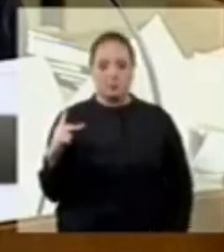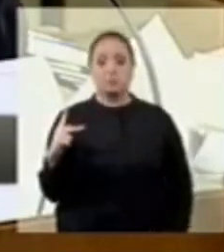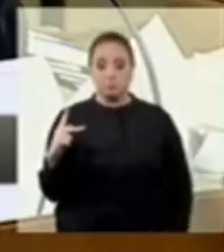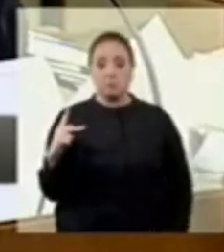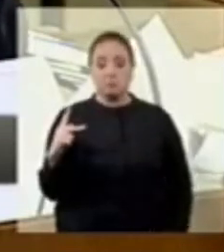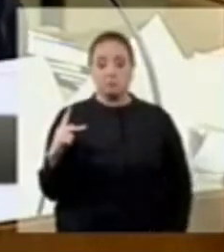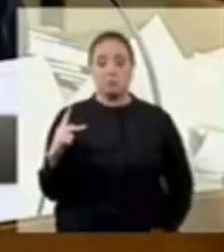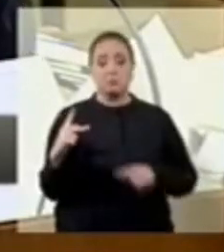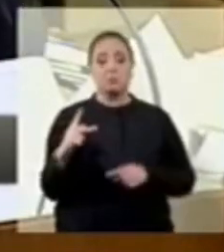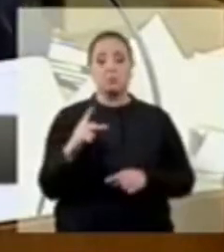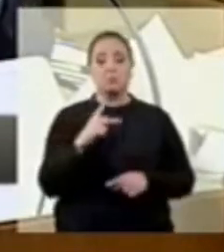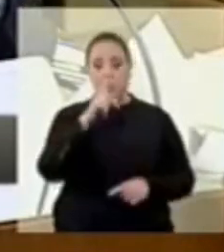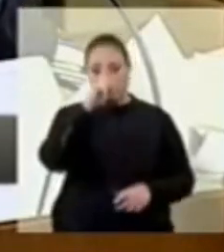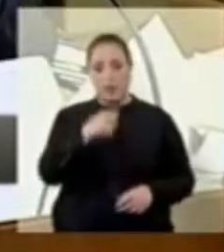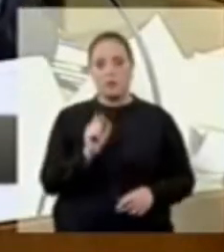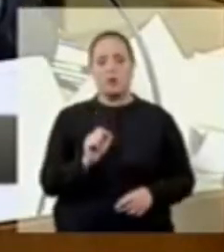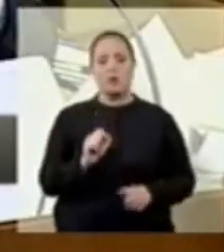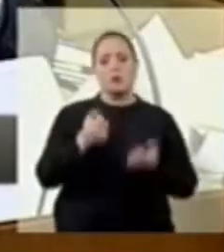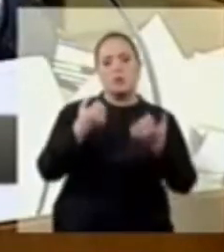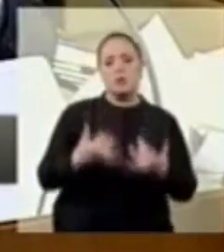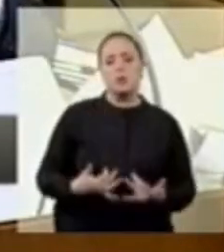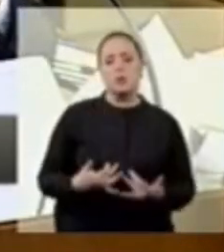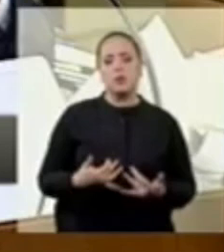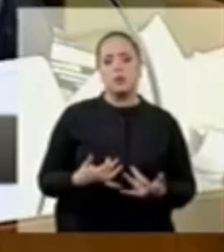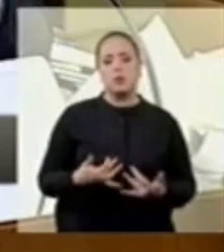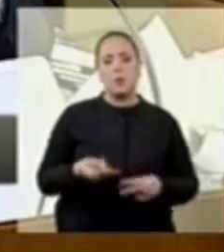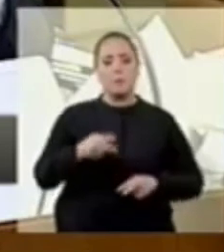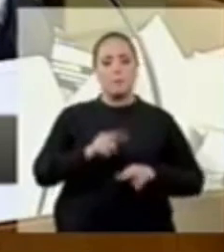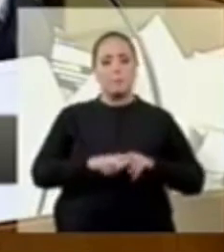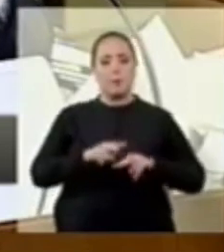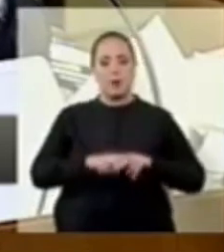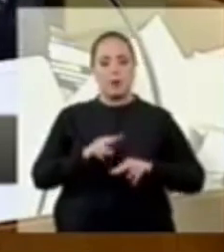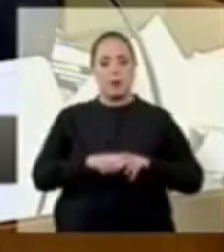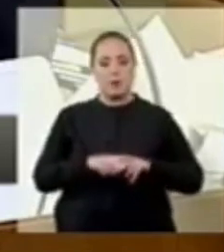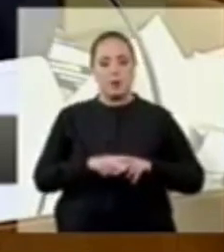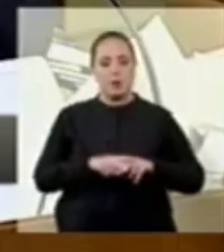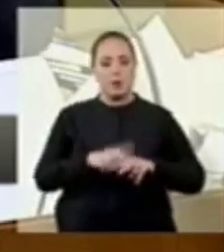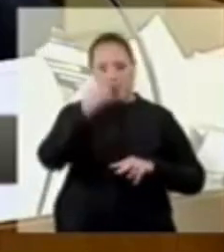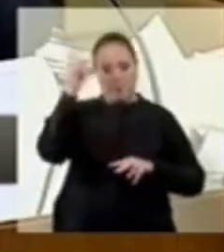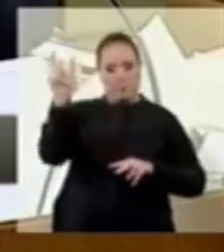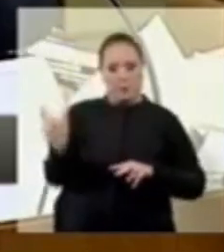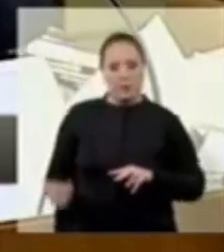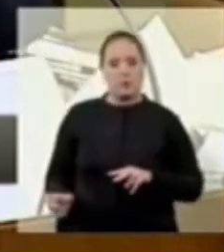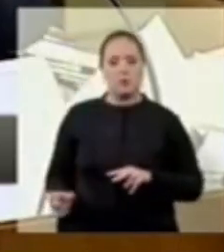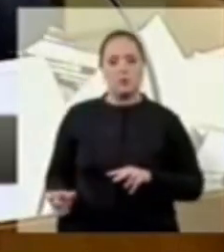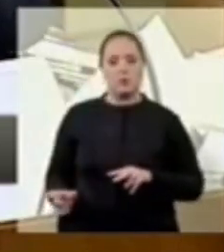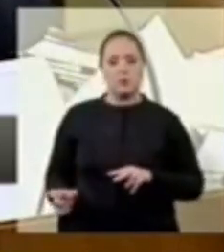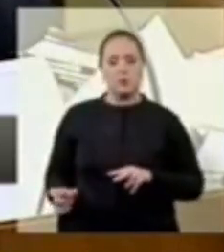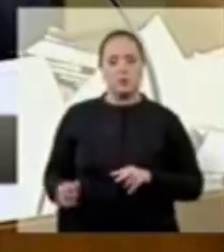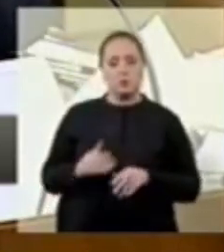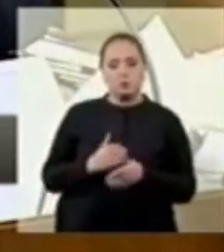impunha um recolhimento à prisão para apelar da decisão de primeiro